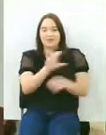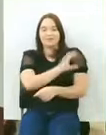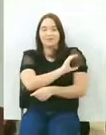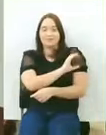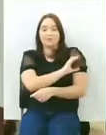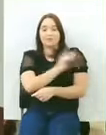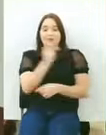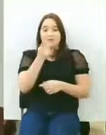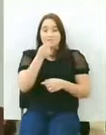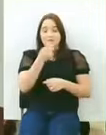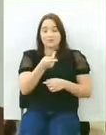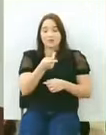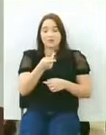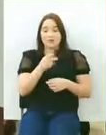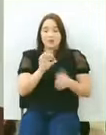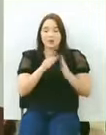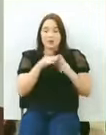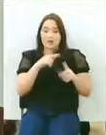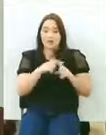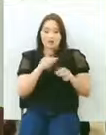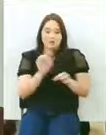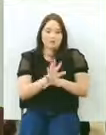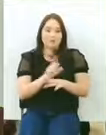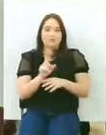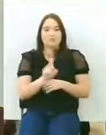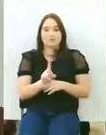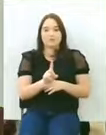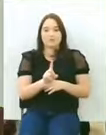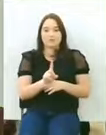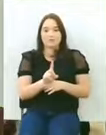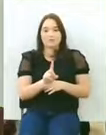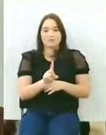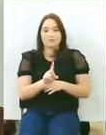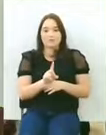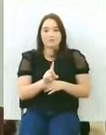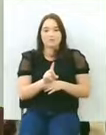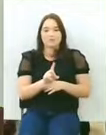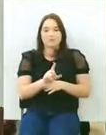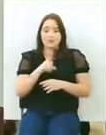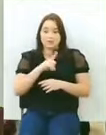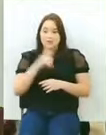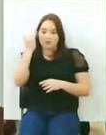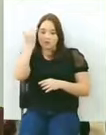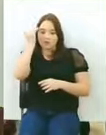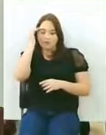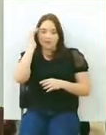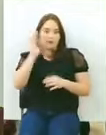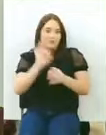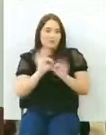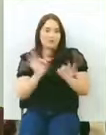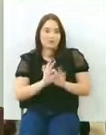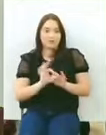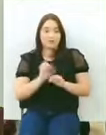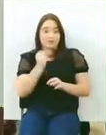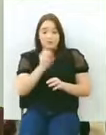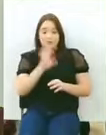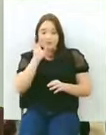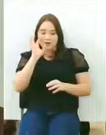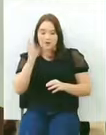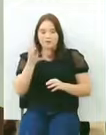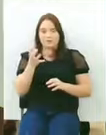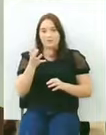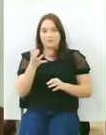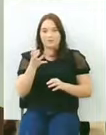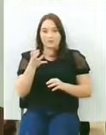dita no conselho é a seguinte: a igreja não está pronta para isso. Eles não entenderão se nós tomarmos essa